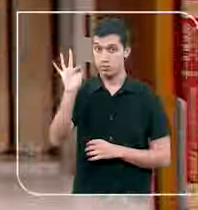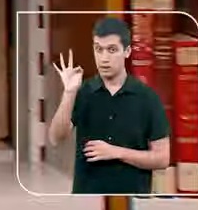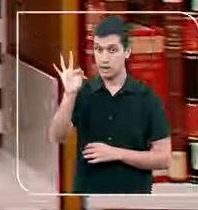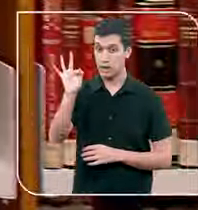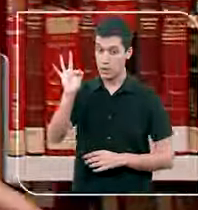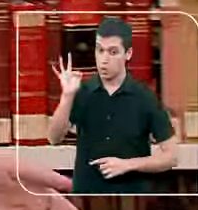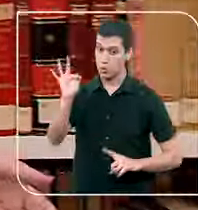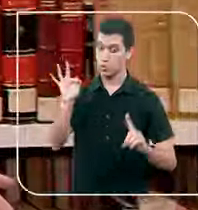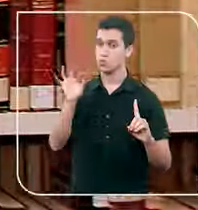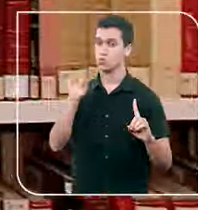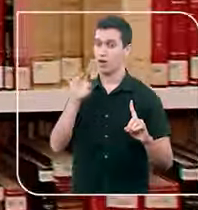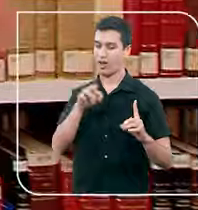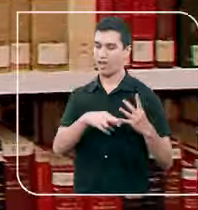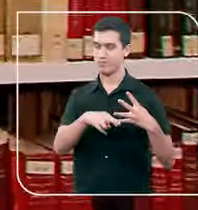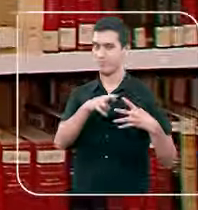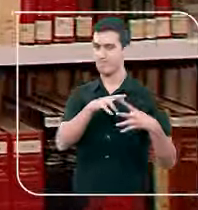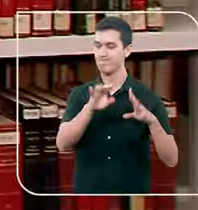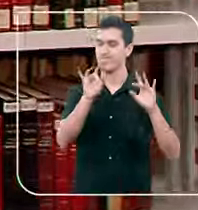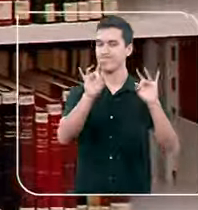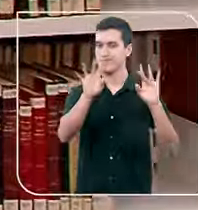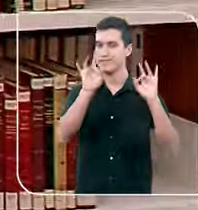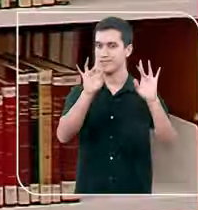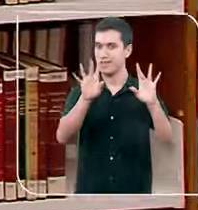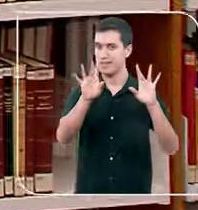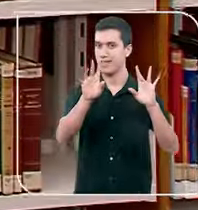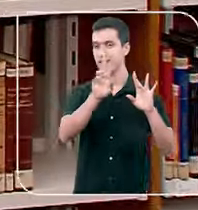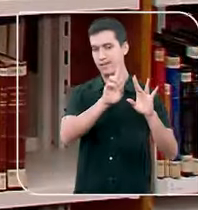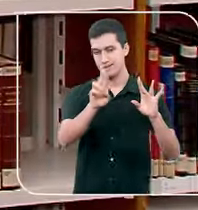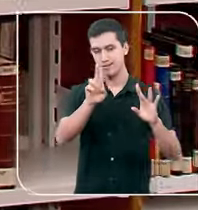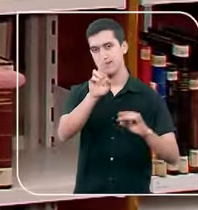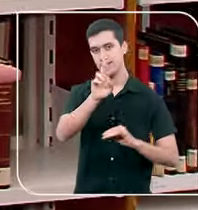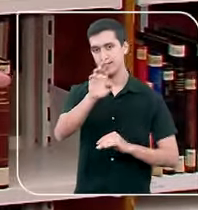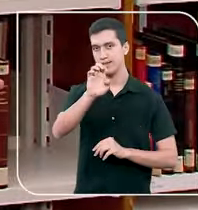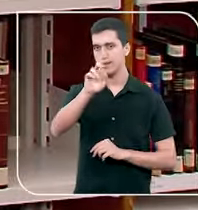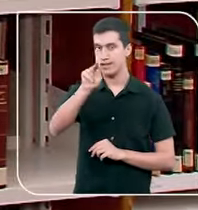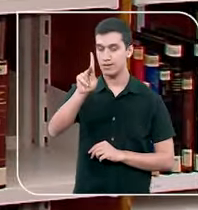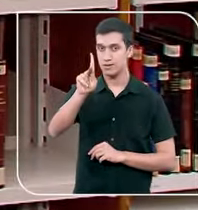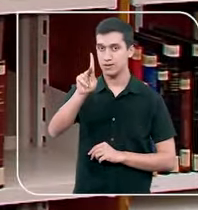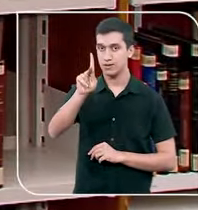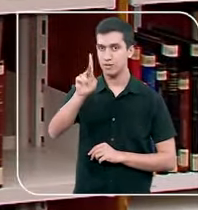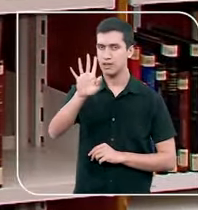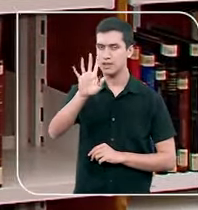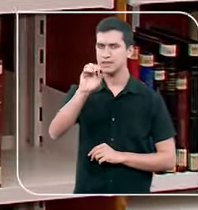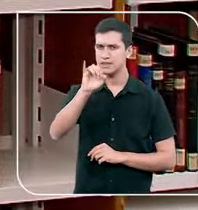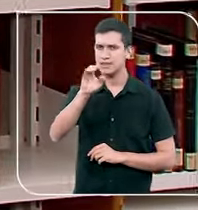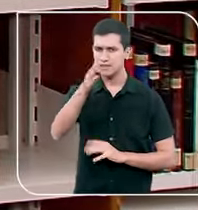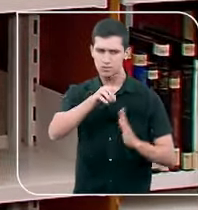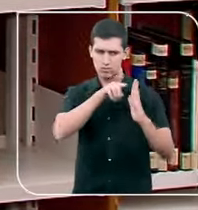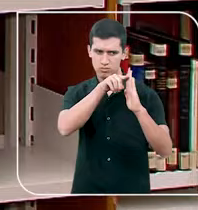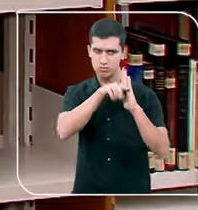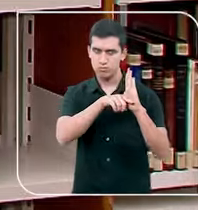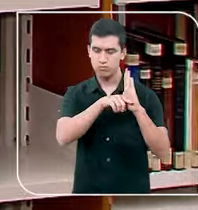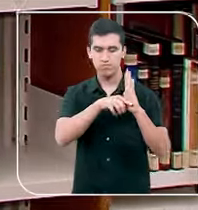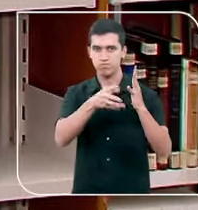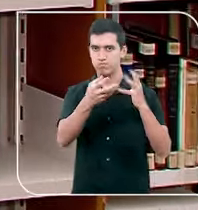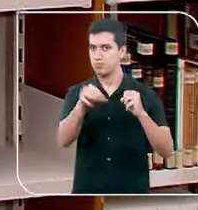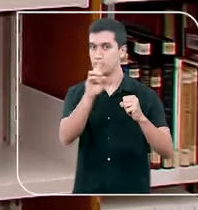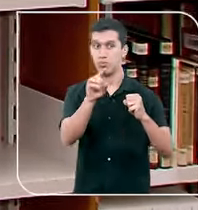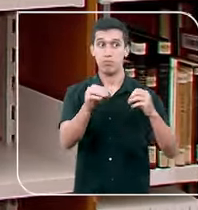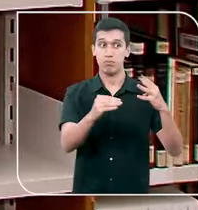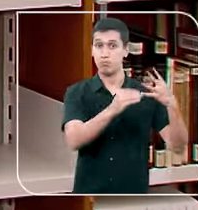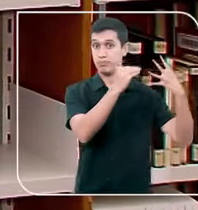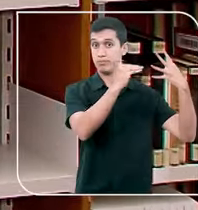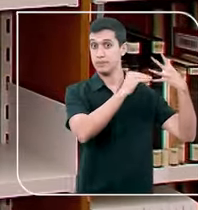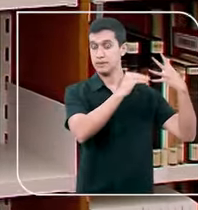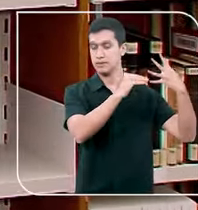a saída é o recurso especial, o chamado RESP. Agora, e se essa análise for negada na instância de